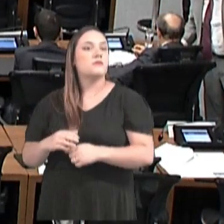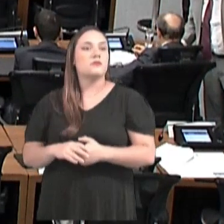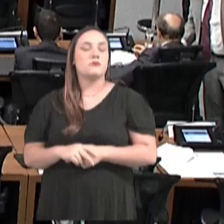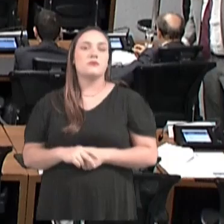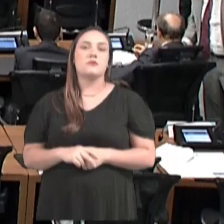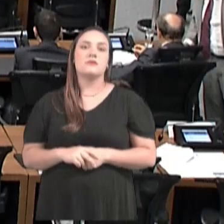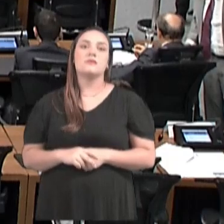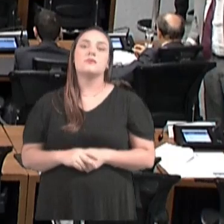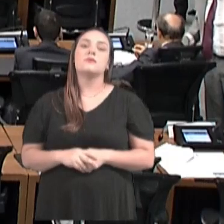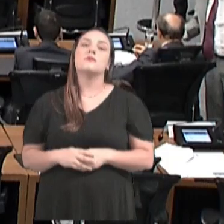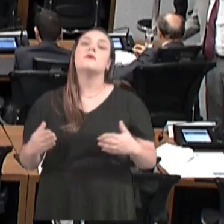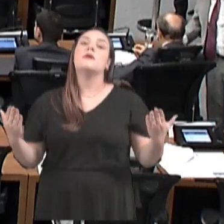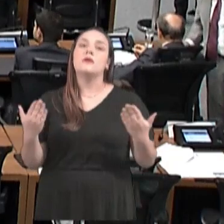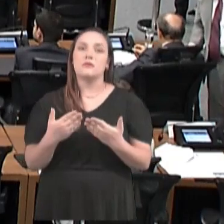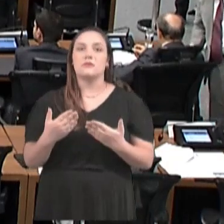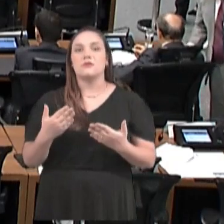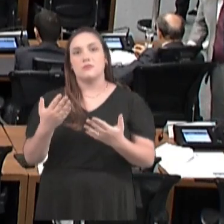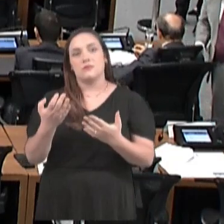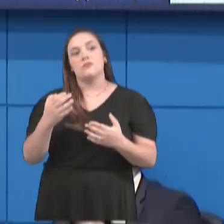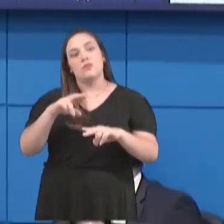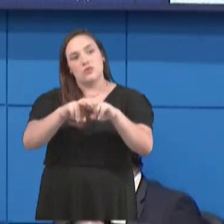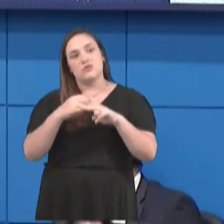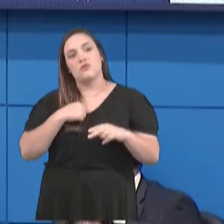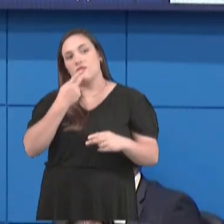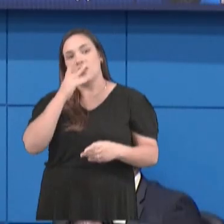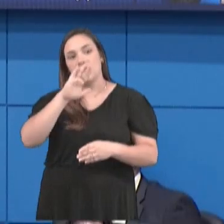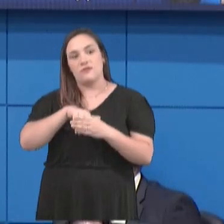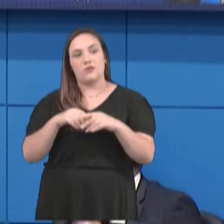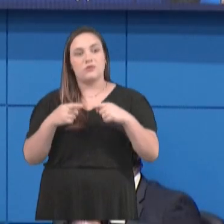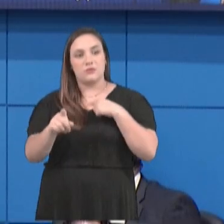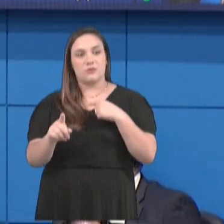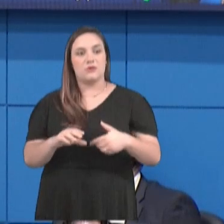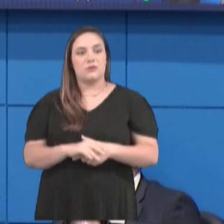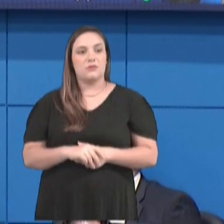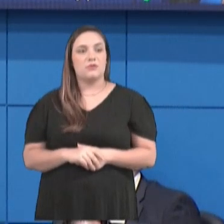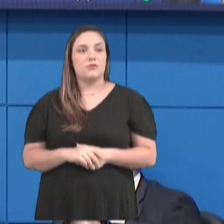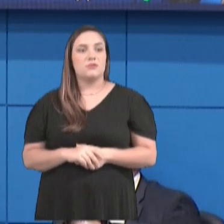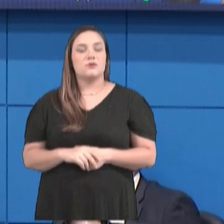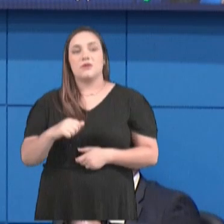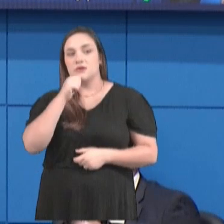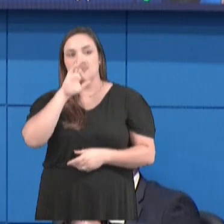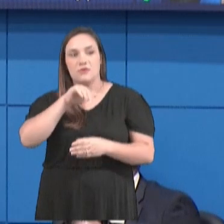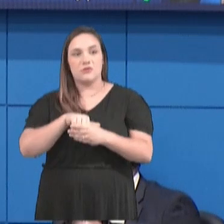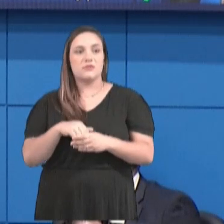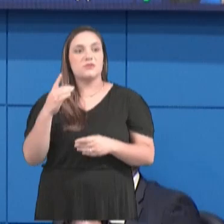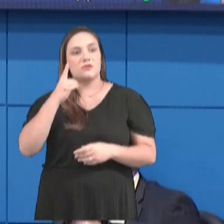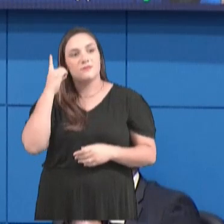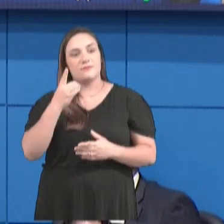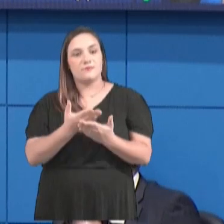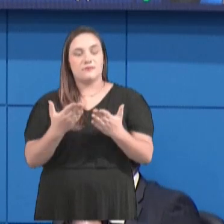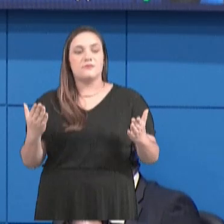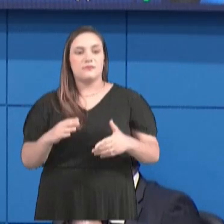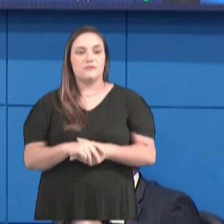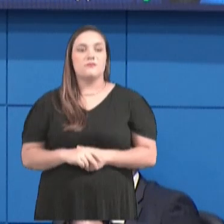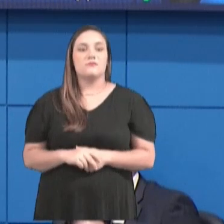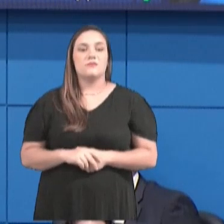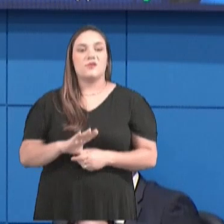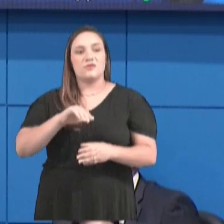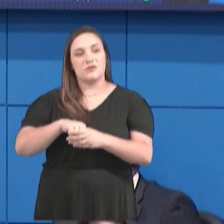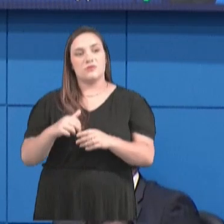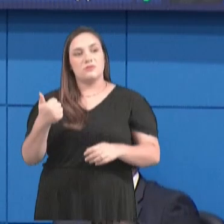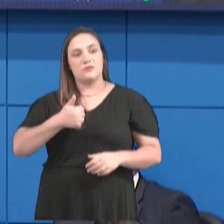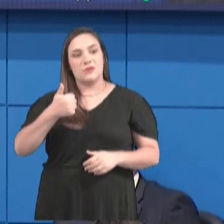eu gostaria de registrar meu voto contrário dentro da minha declaração de voto. Registrado ainda em votação, senhores deputados. Em votação, item